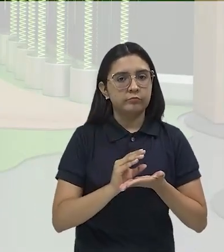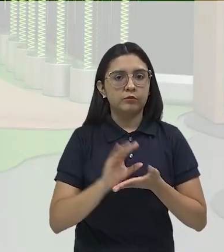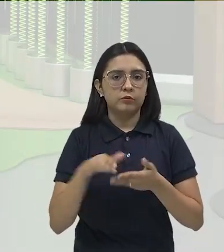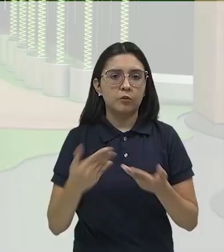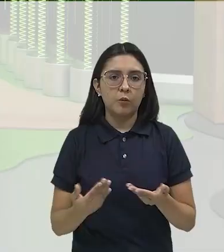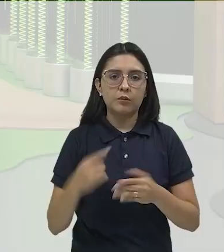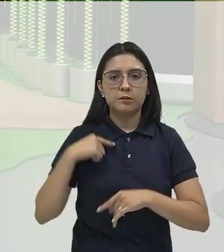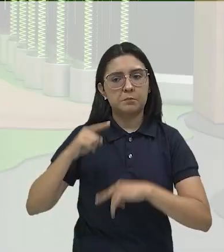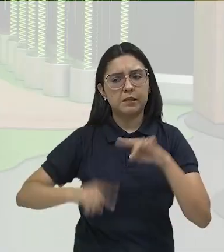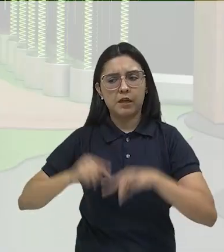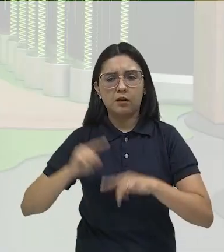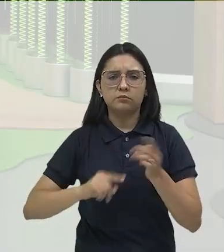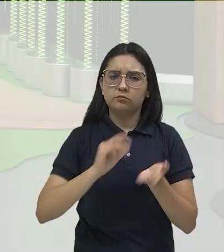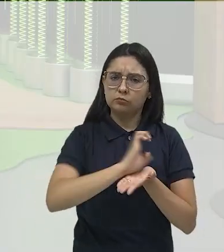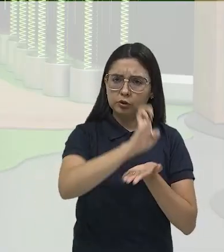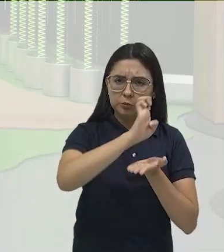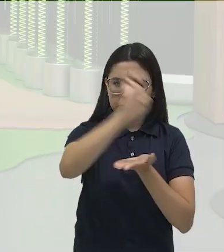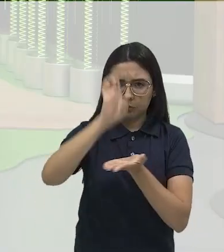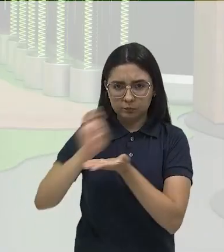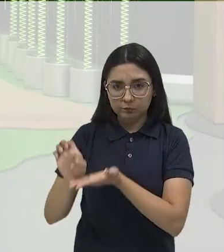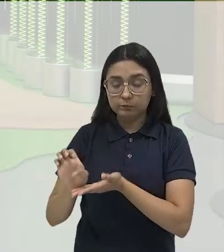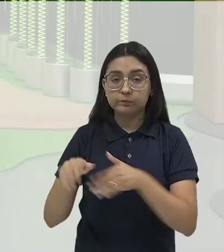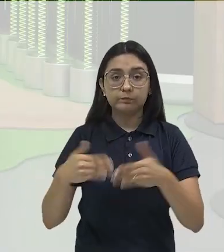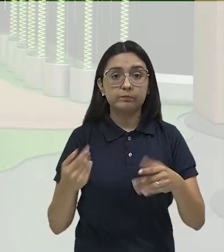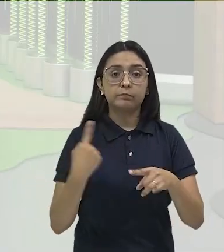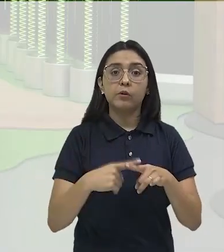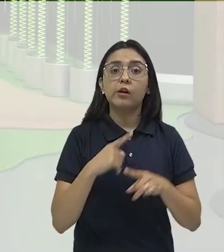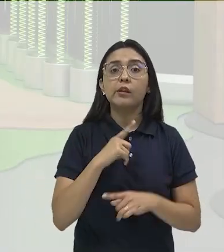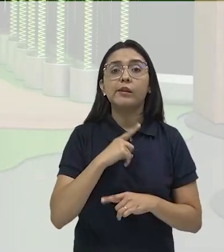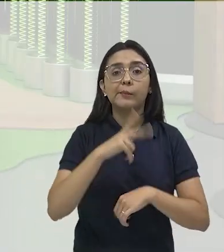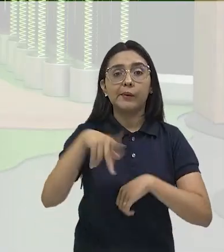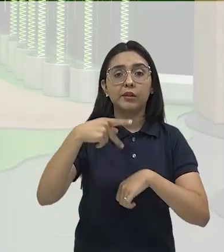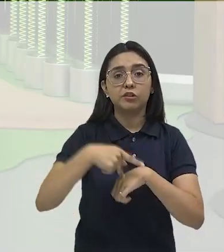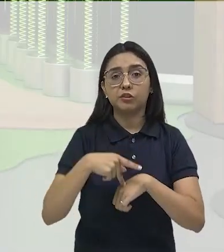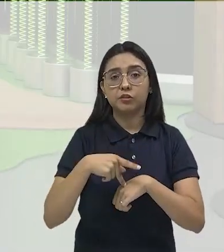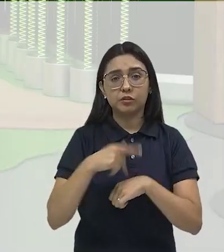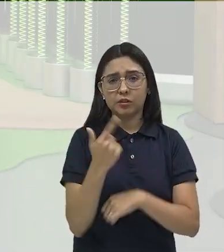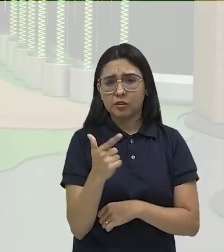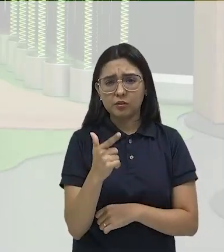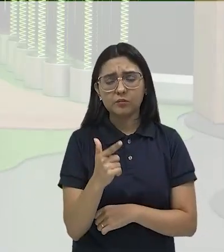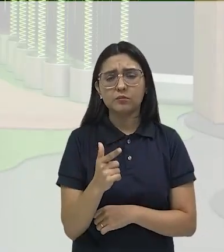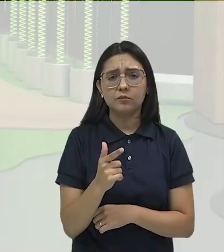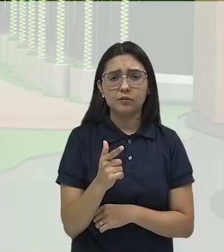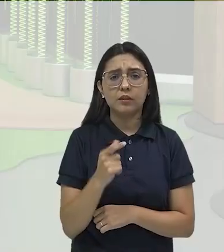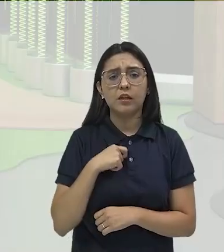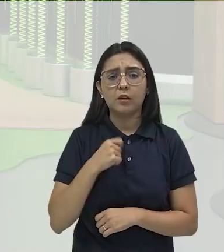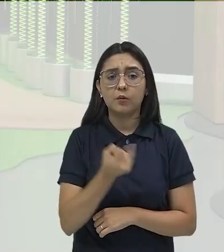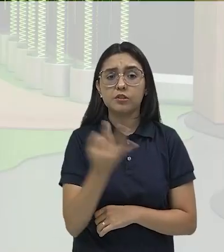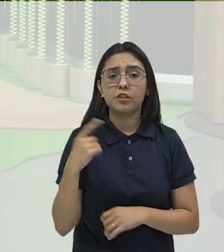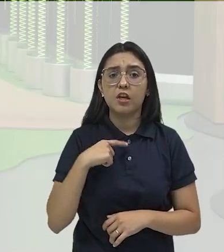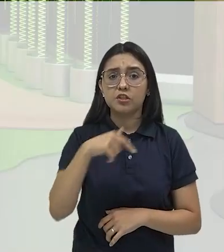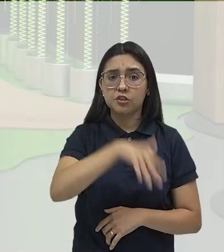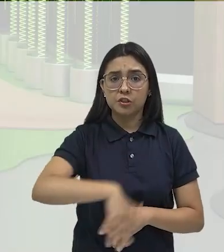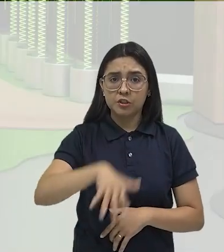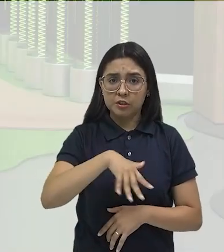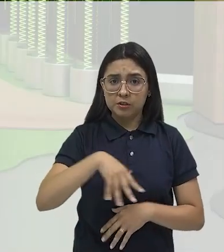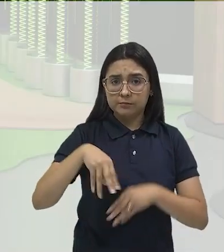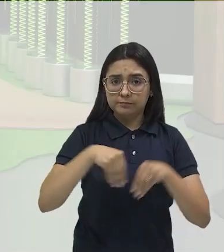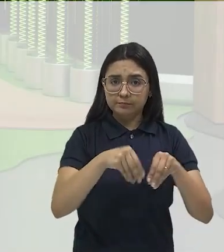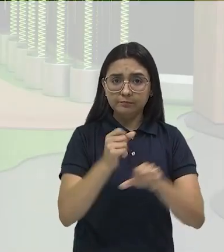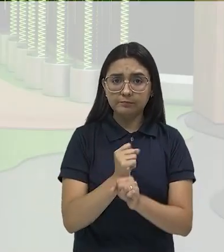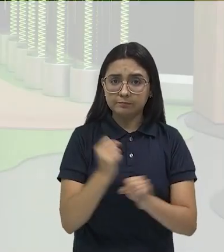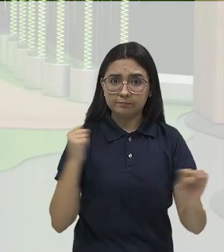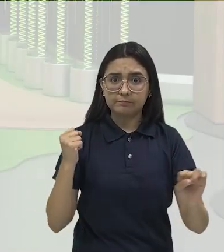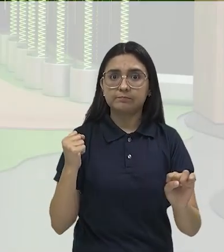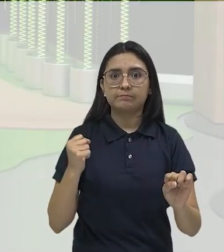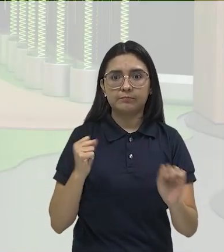isso, até porque tem muitos países que eles não têm a quantidade de terra que nós temos para ter